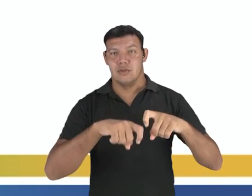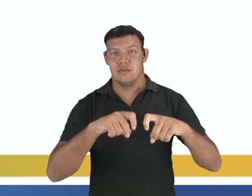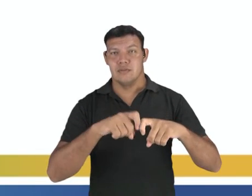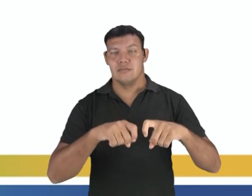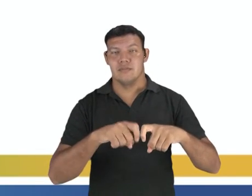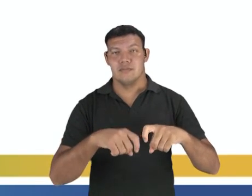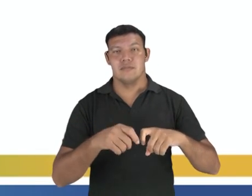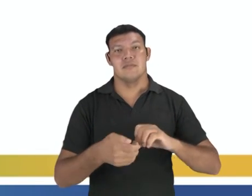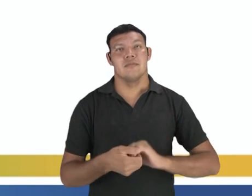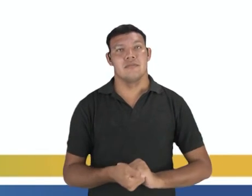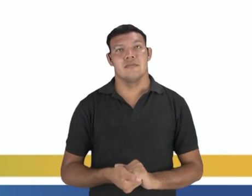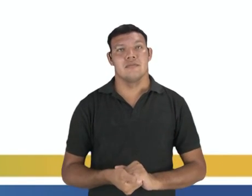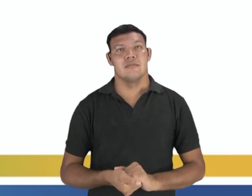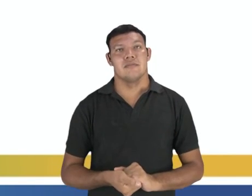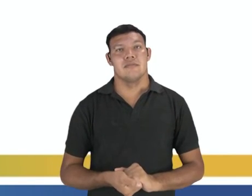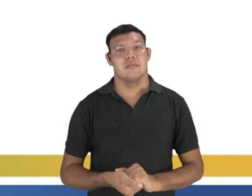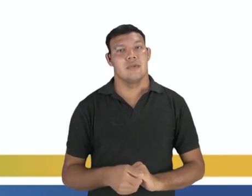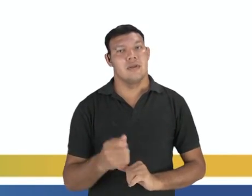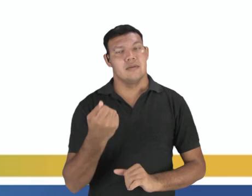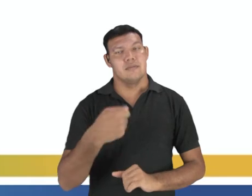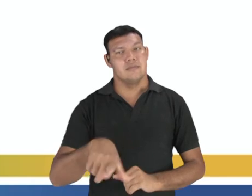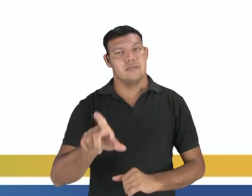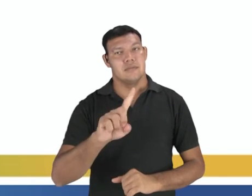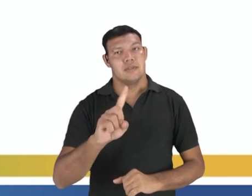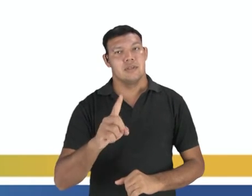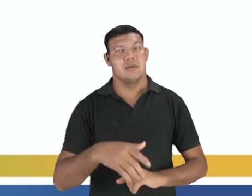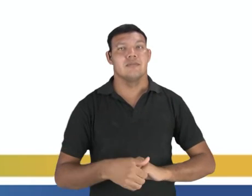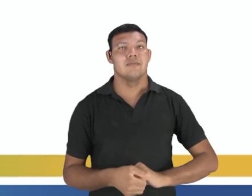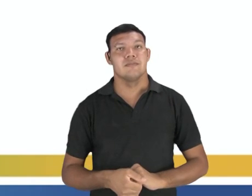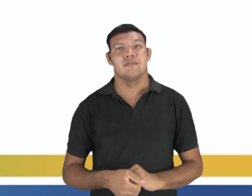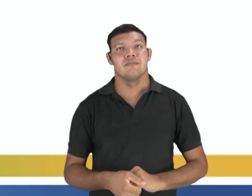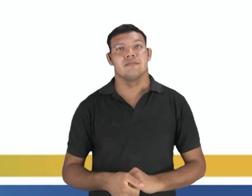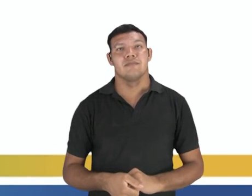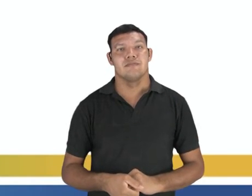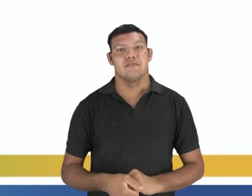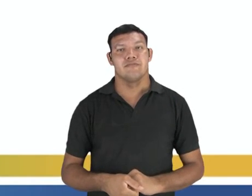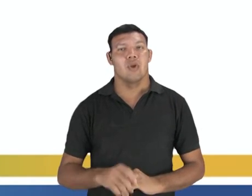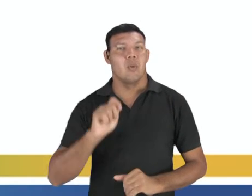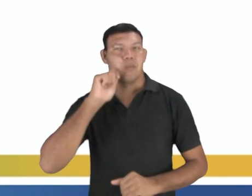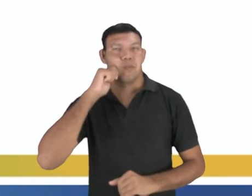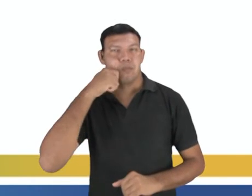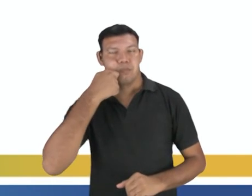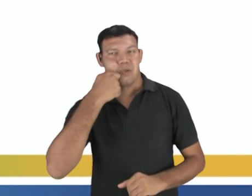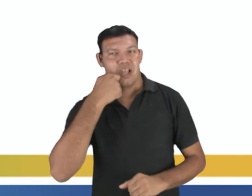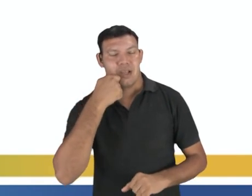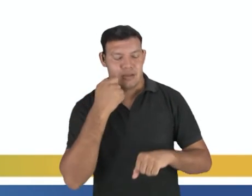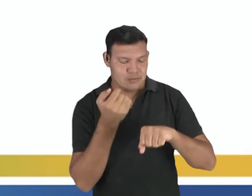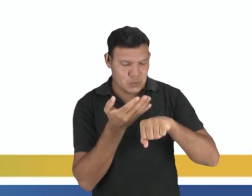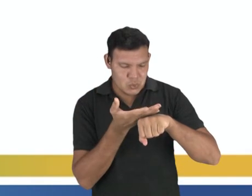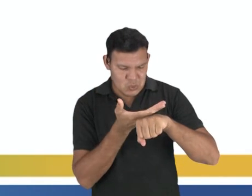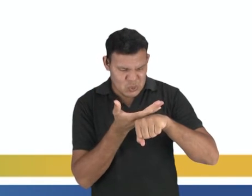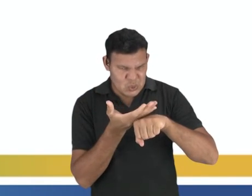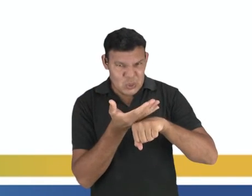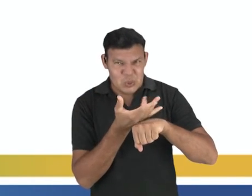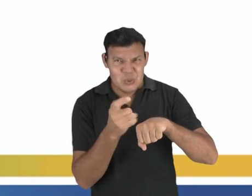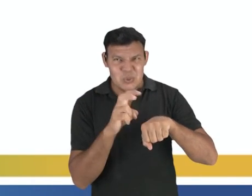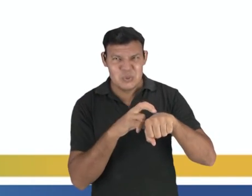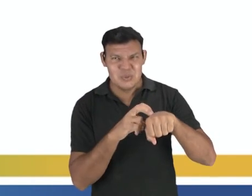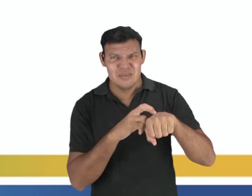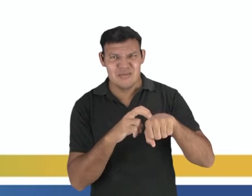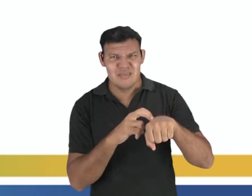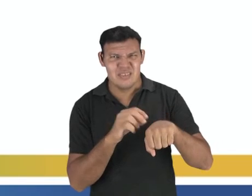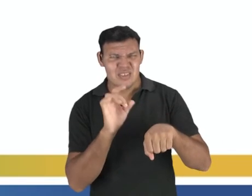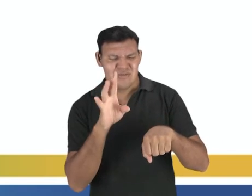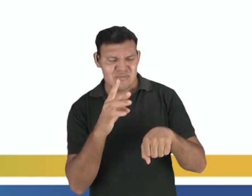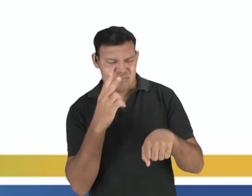que não precisa de dois indivíduos. E aí quando você observa um pão que ele tem uma partezinha esverdeada, ali você só está vendo a